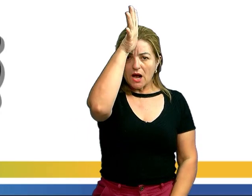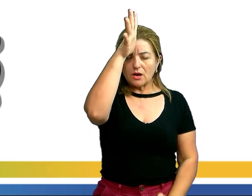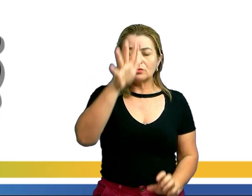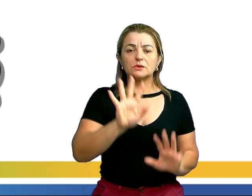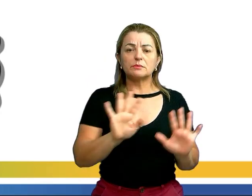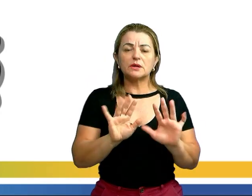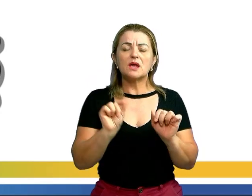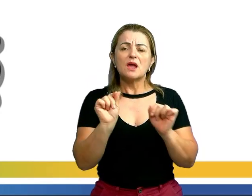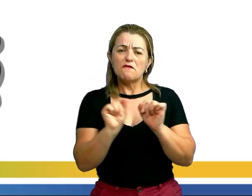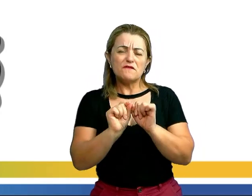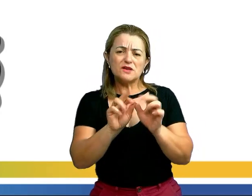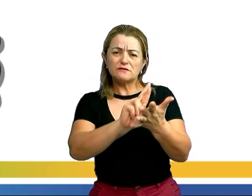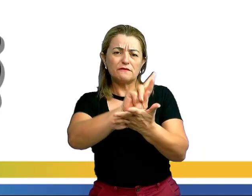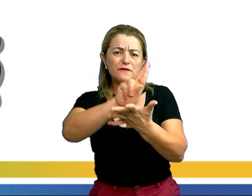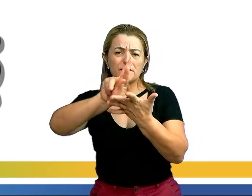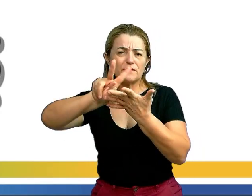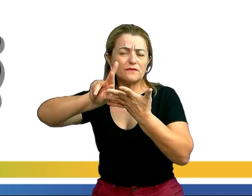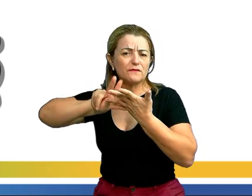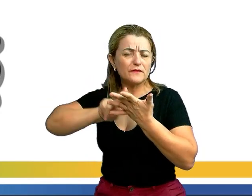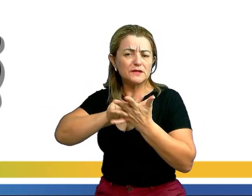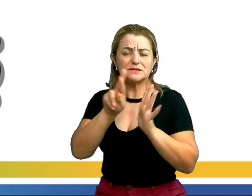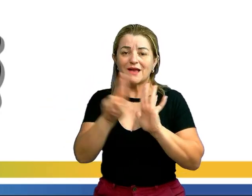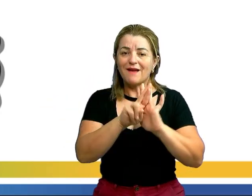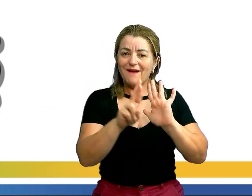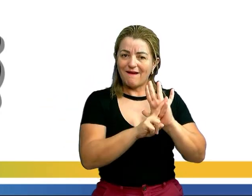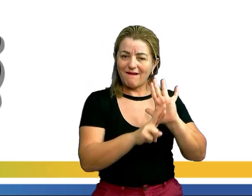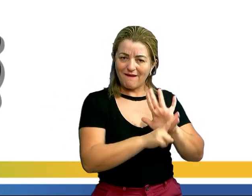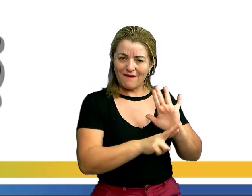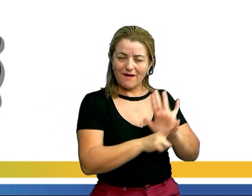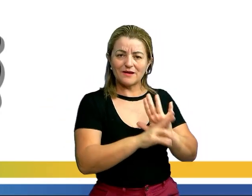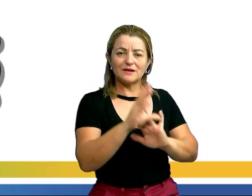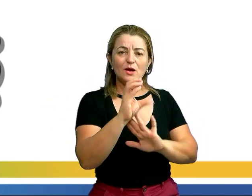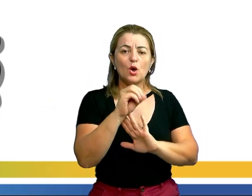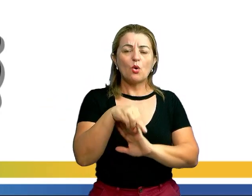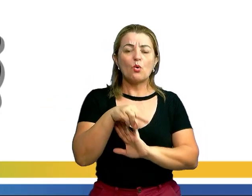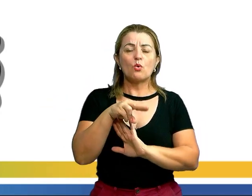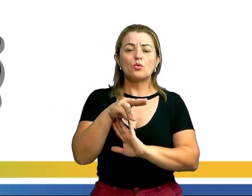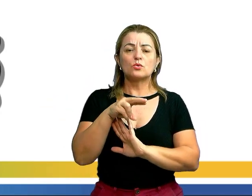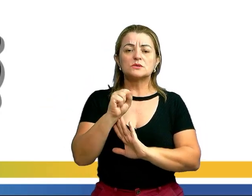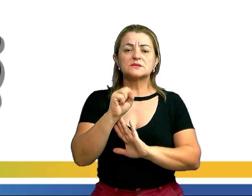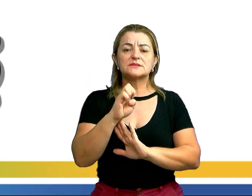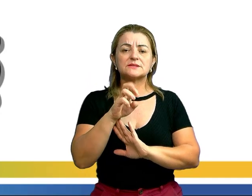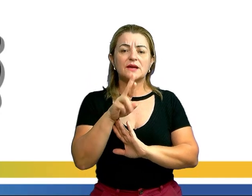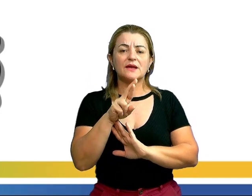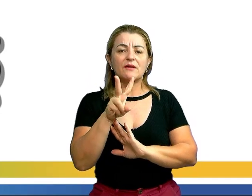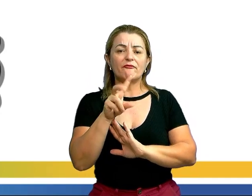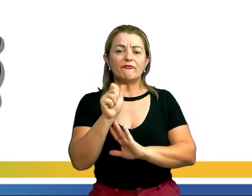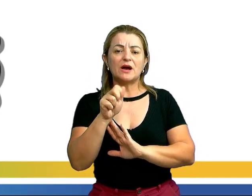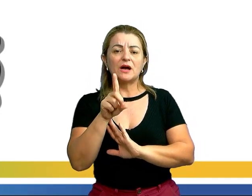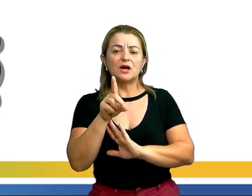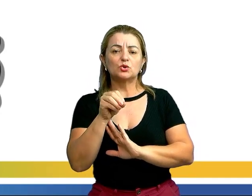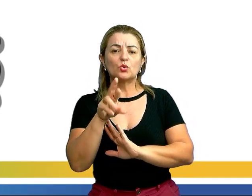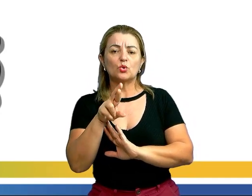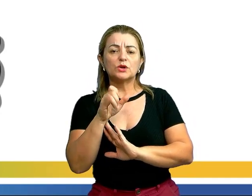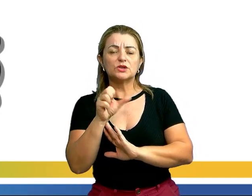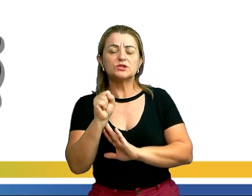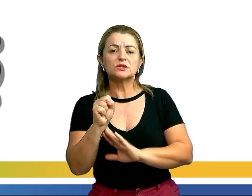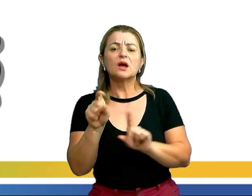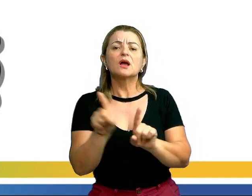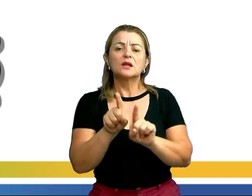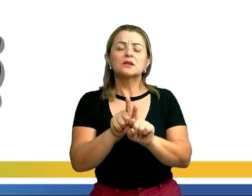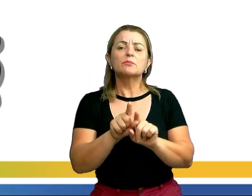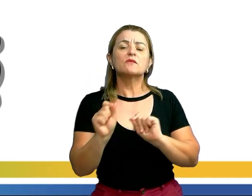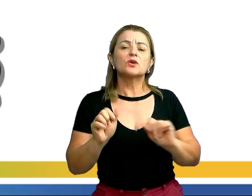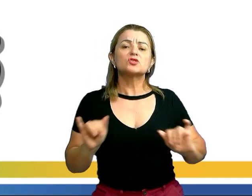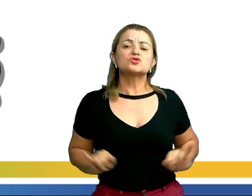várias outras práticas conservadoristas no momento. E aí ele vai sofrer algumas pressões, tanto pela